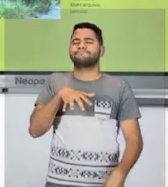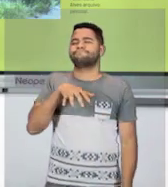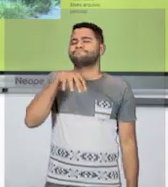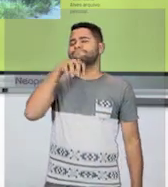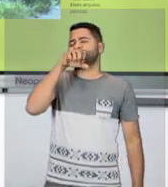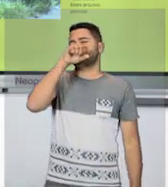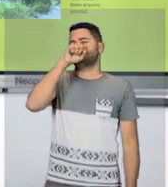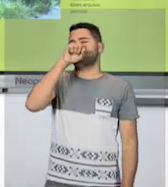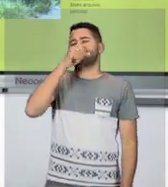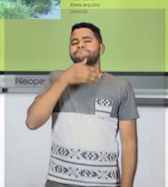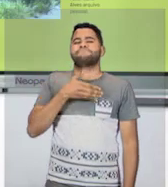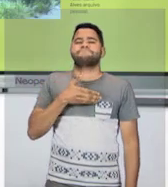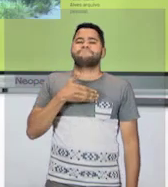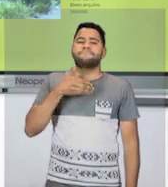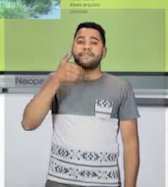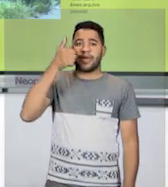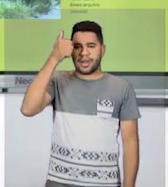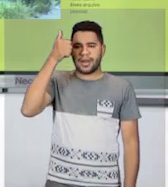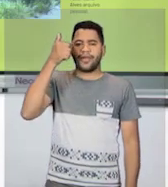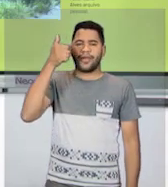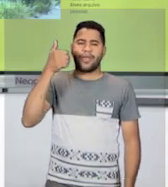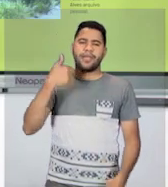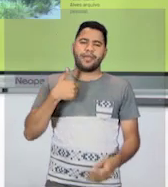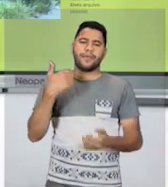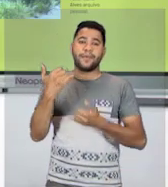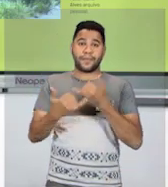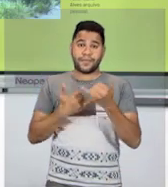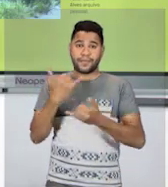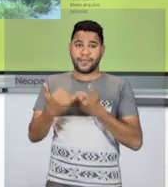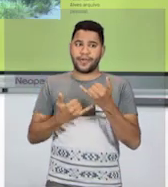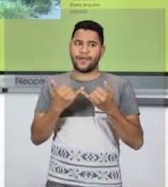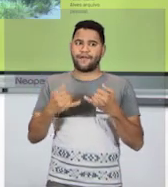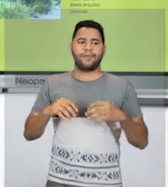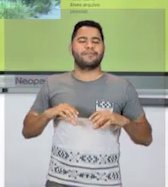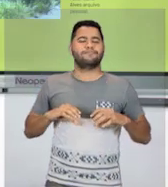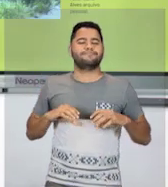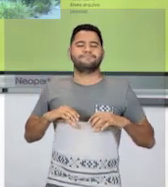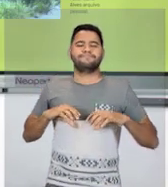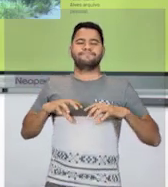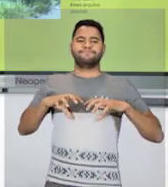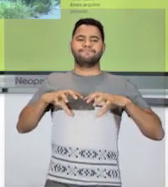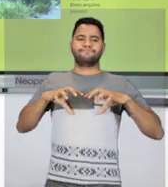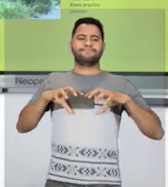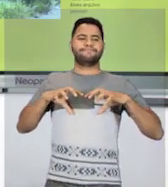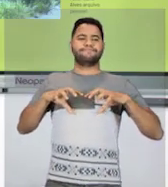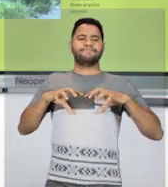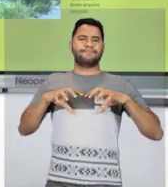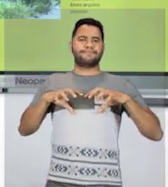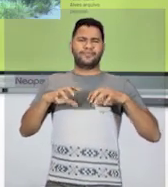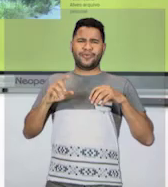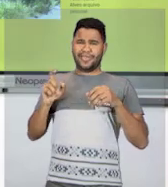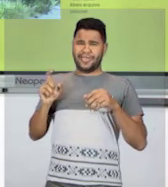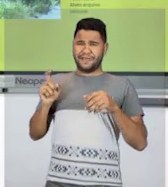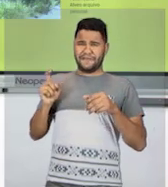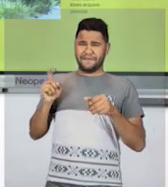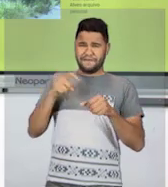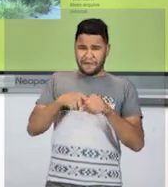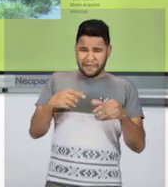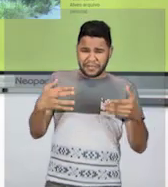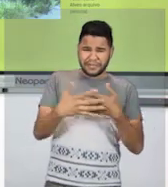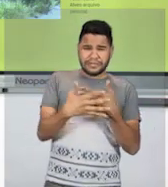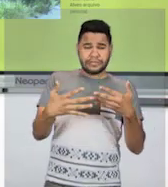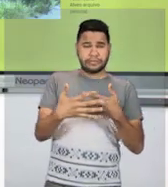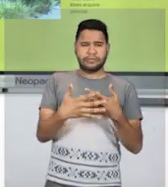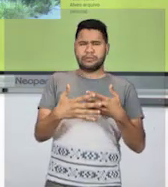melhor para ser respirar aí eu falo brinco assim vamos encher os pulmões pessoal porque quando voltar para Cidade já